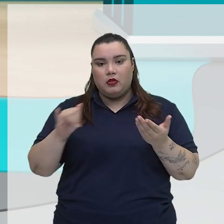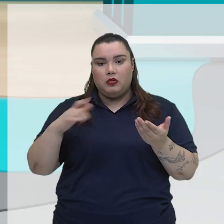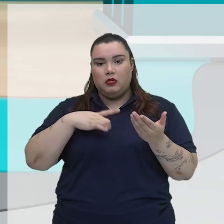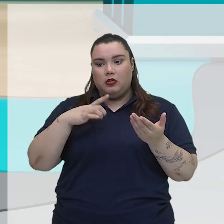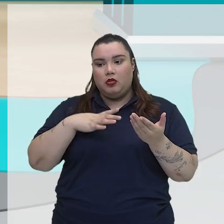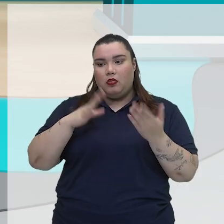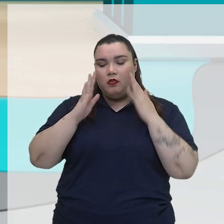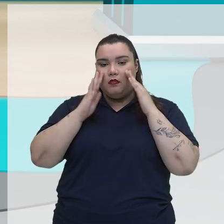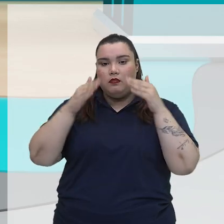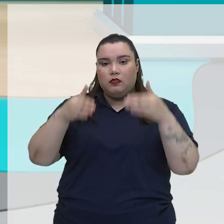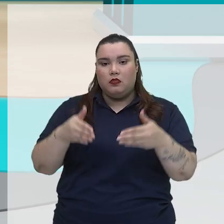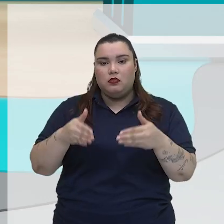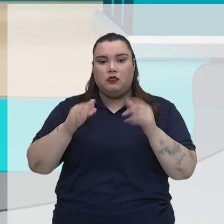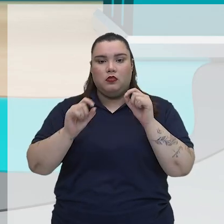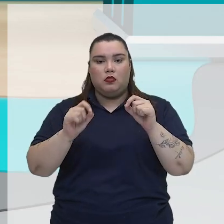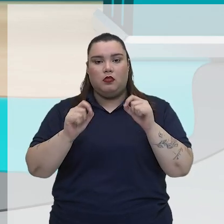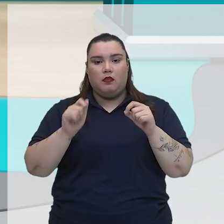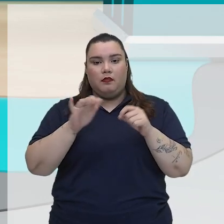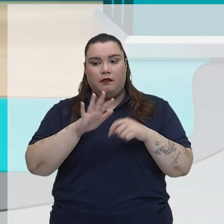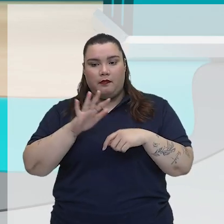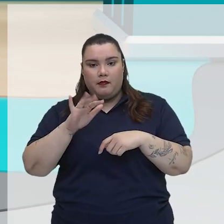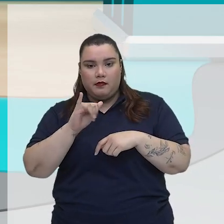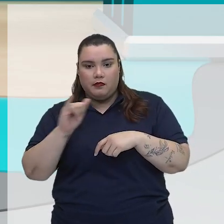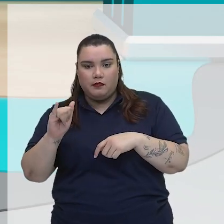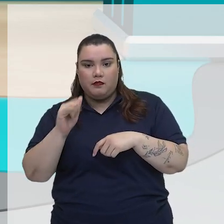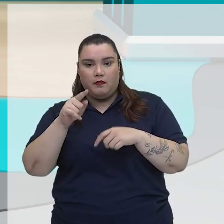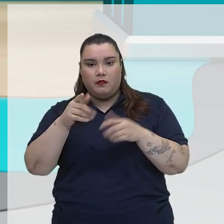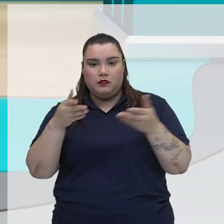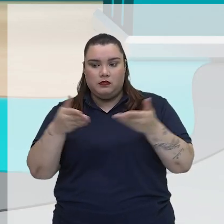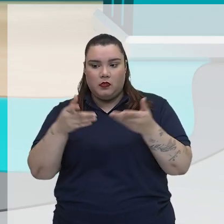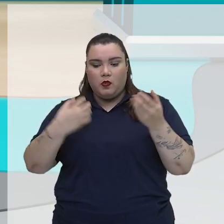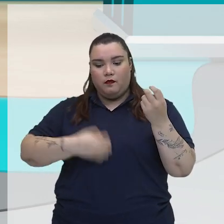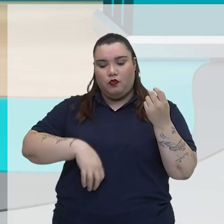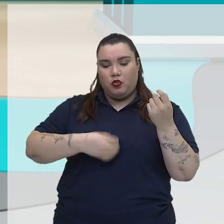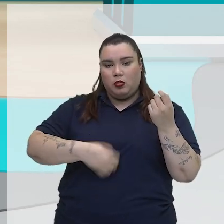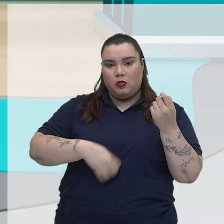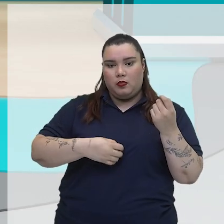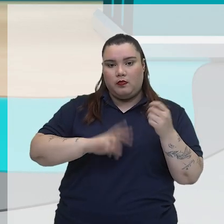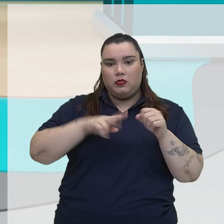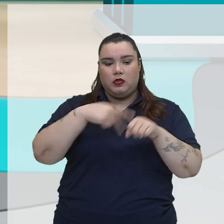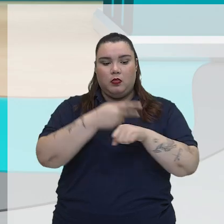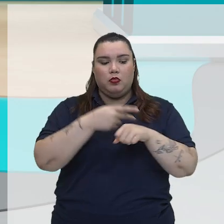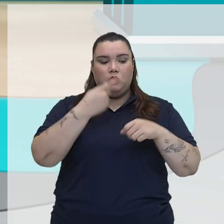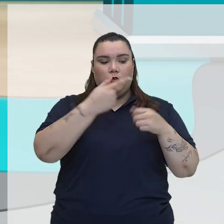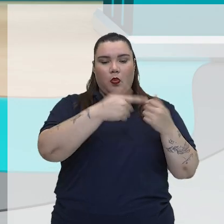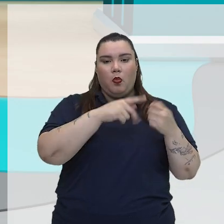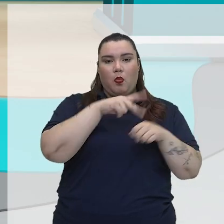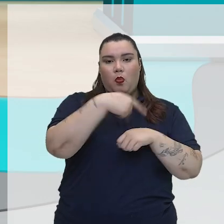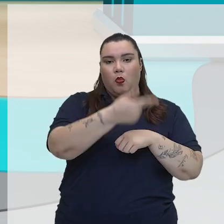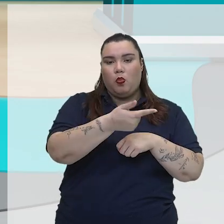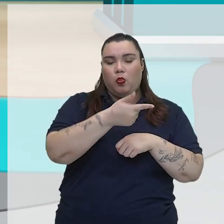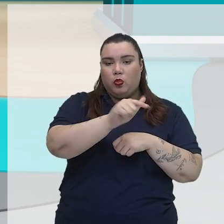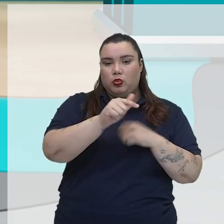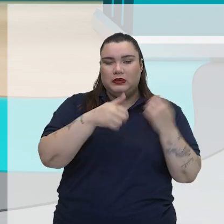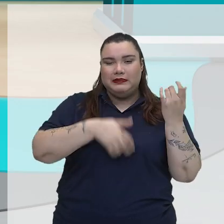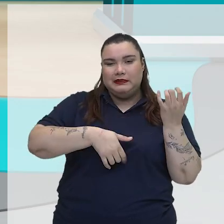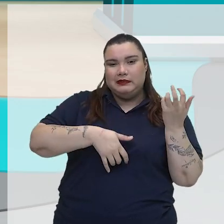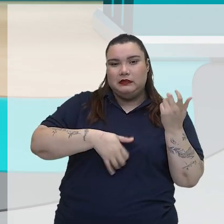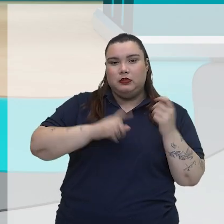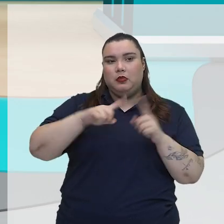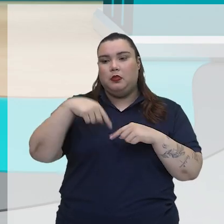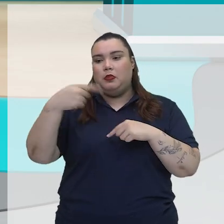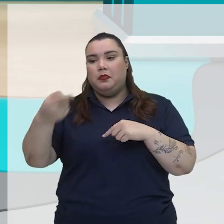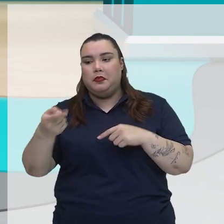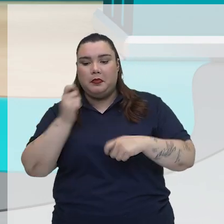direcionar o momento da entrada do instrumento. Olha, você agora está o violão, daqui a pouco entra a guitarra, neste momento entra a bateria.